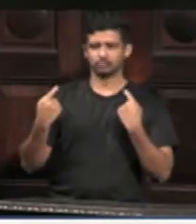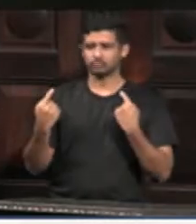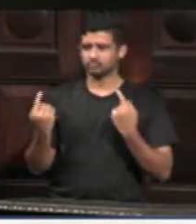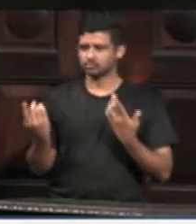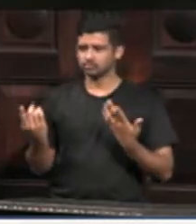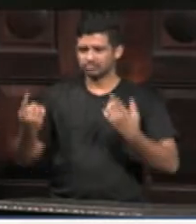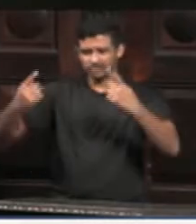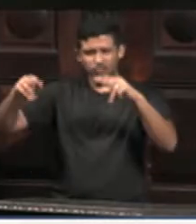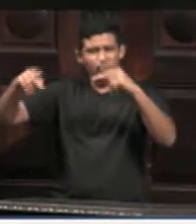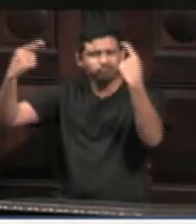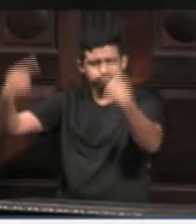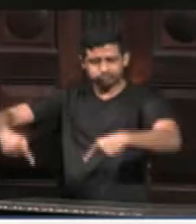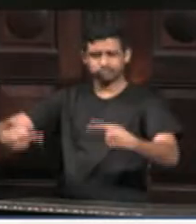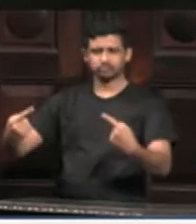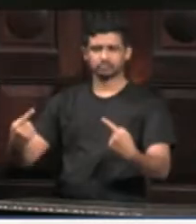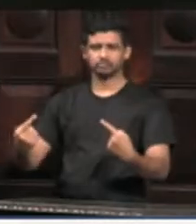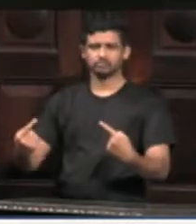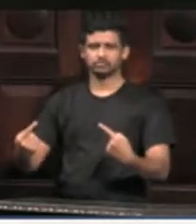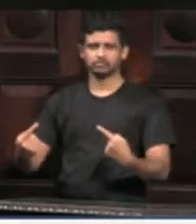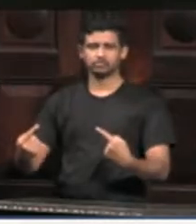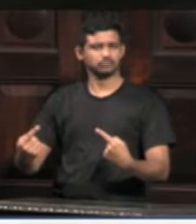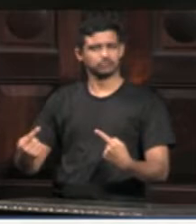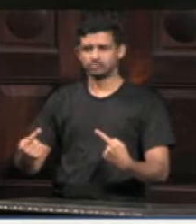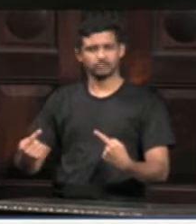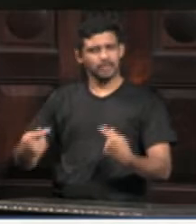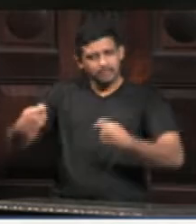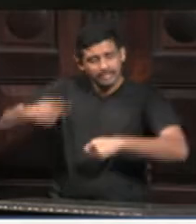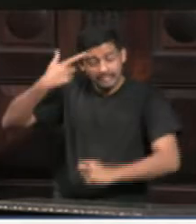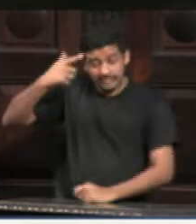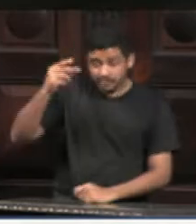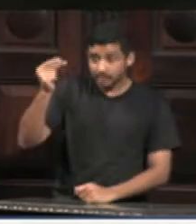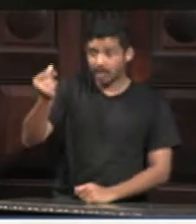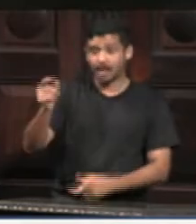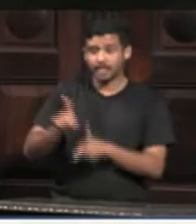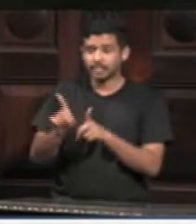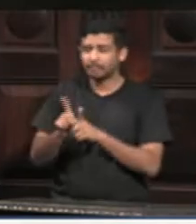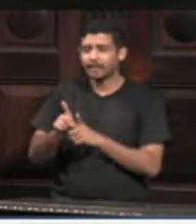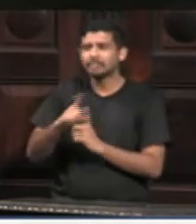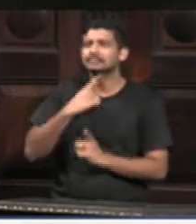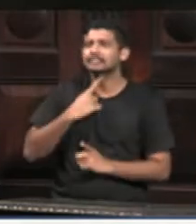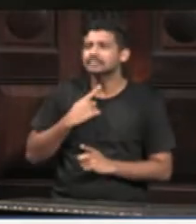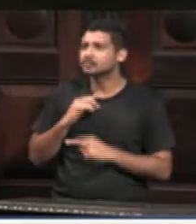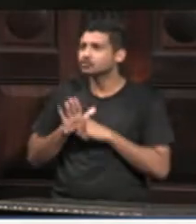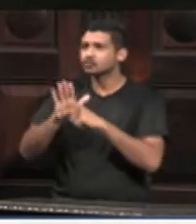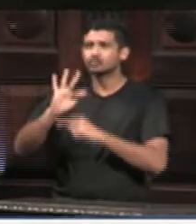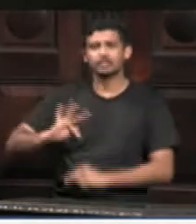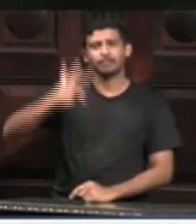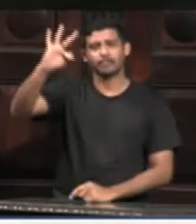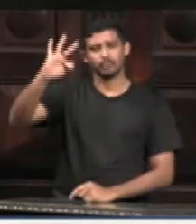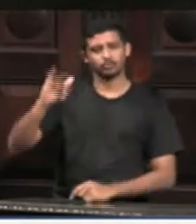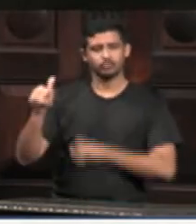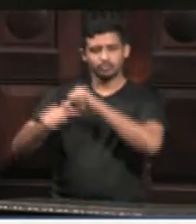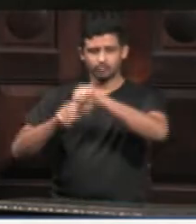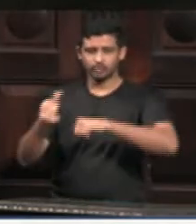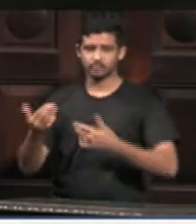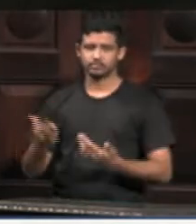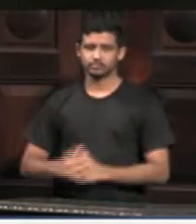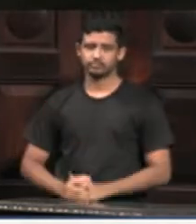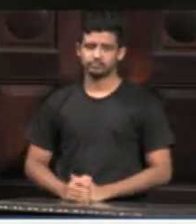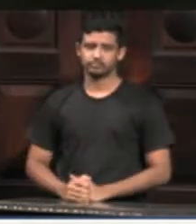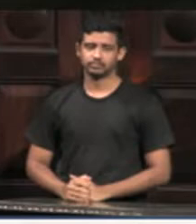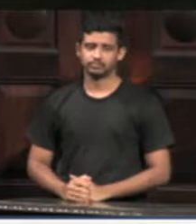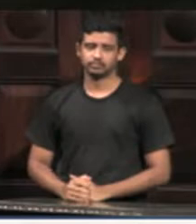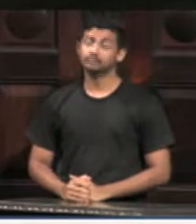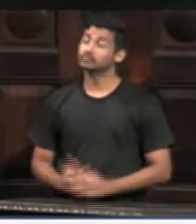combate sem ideias, sem propósito. O Rio de Janeiro atravessa a maior crise econômica da sua história.